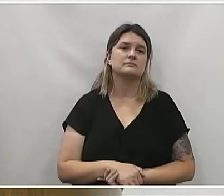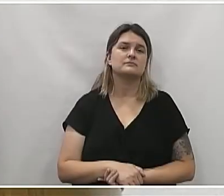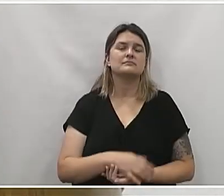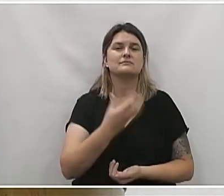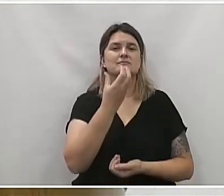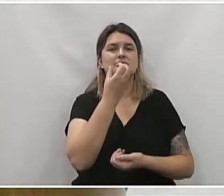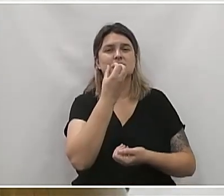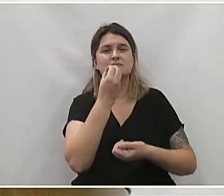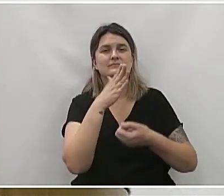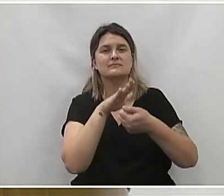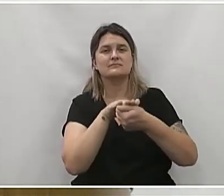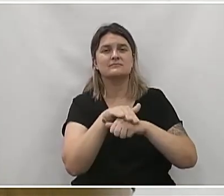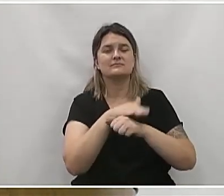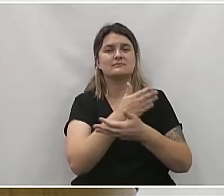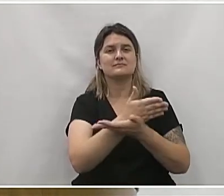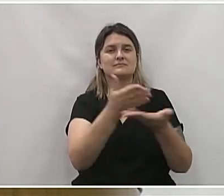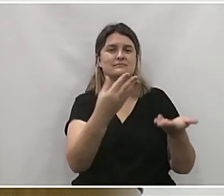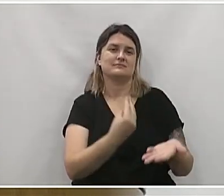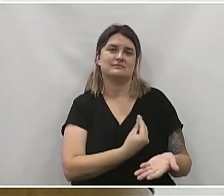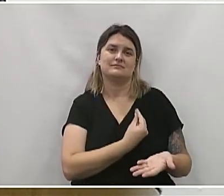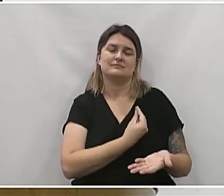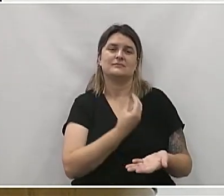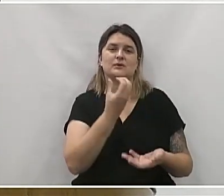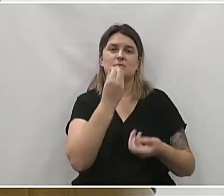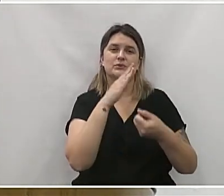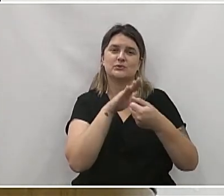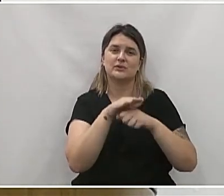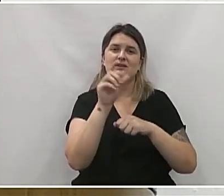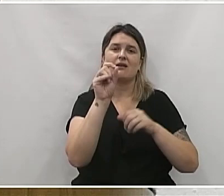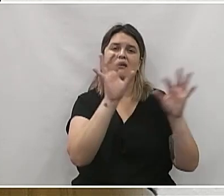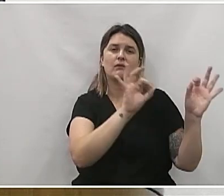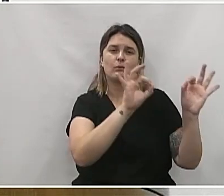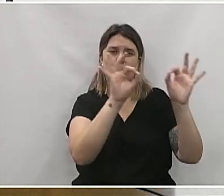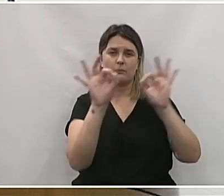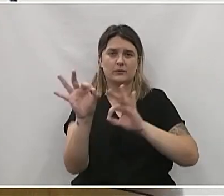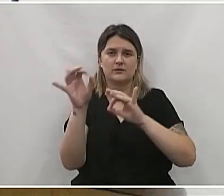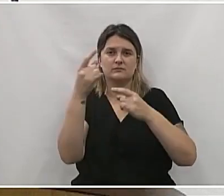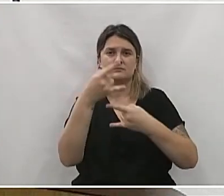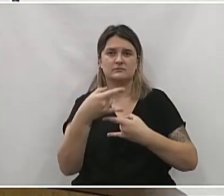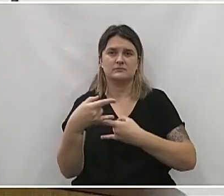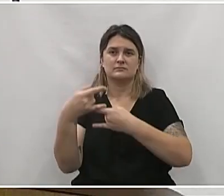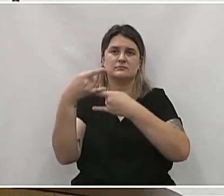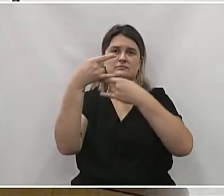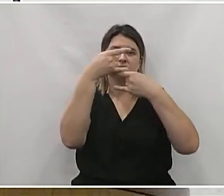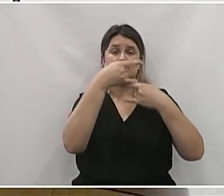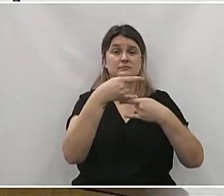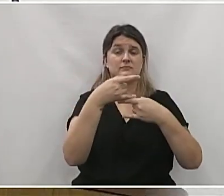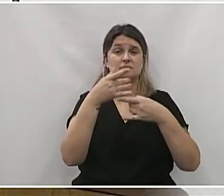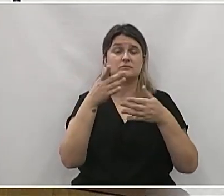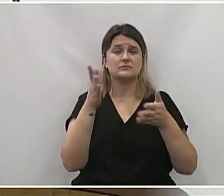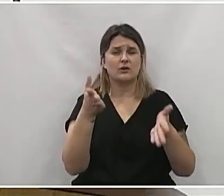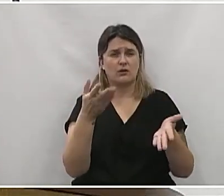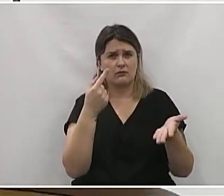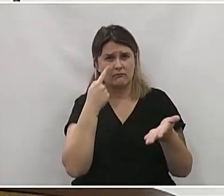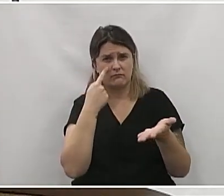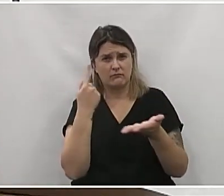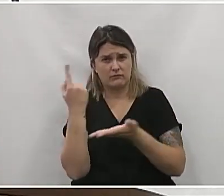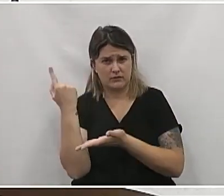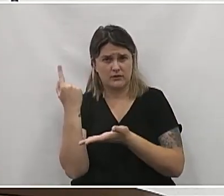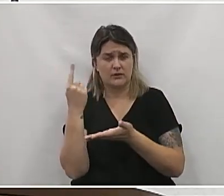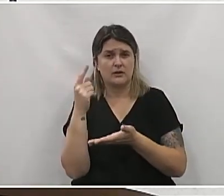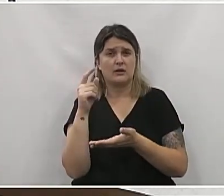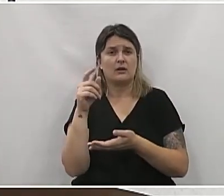Boa noite a todos os presentes, boa noite a quem nos acompanha através da live. Vimos aqui, ao